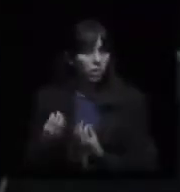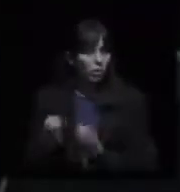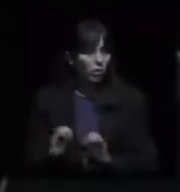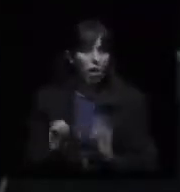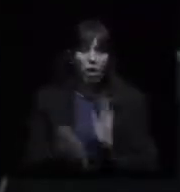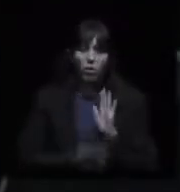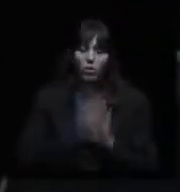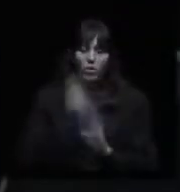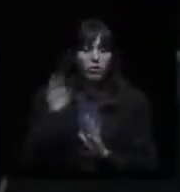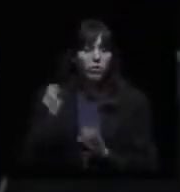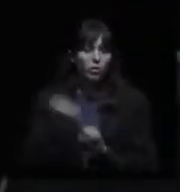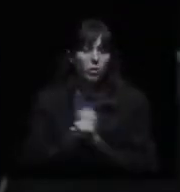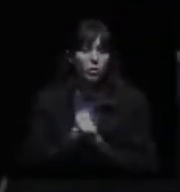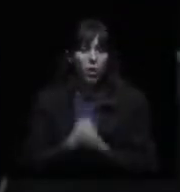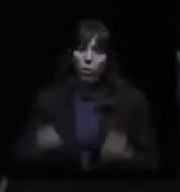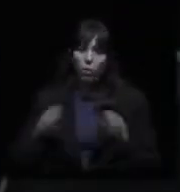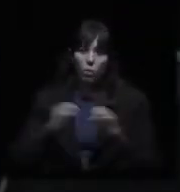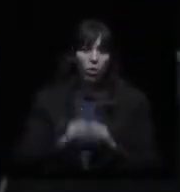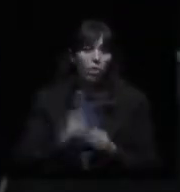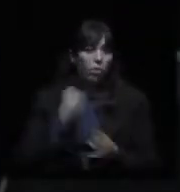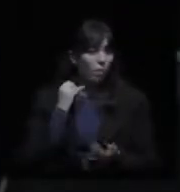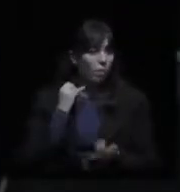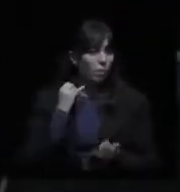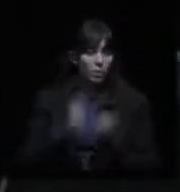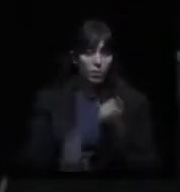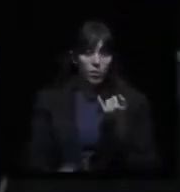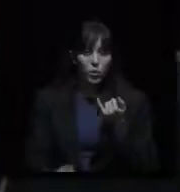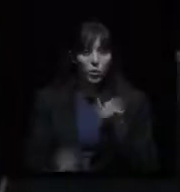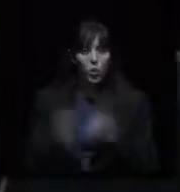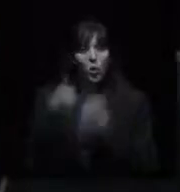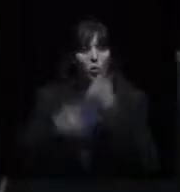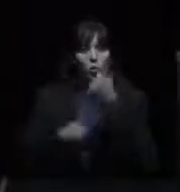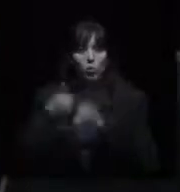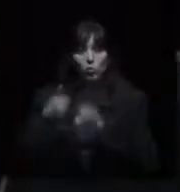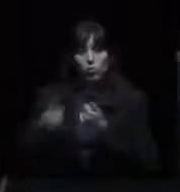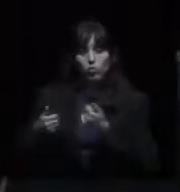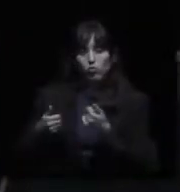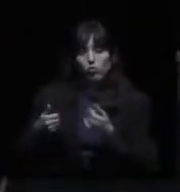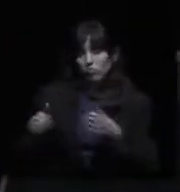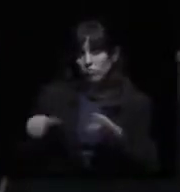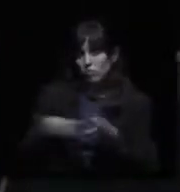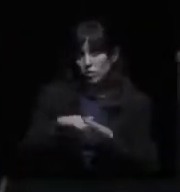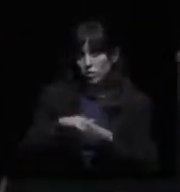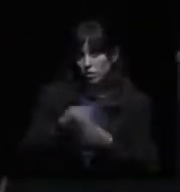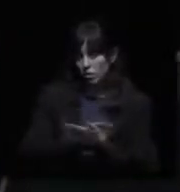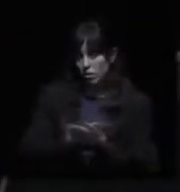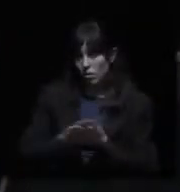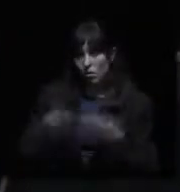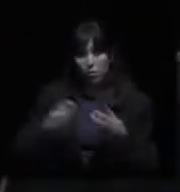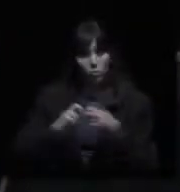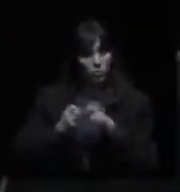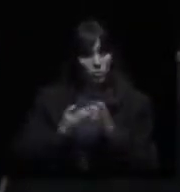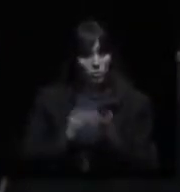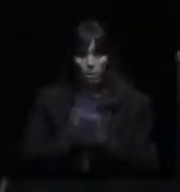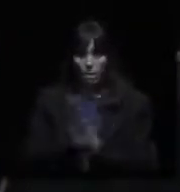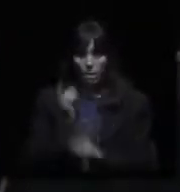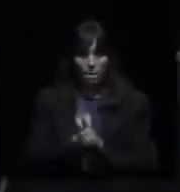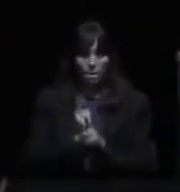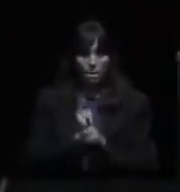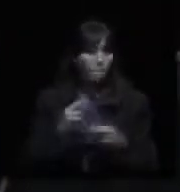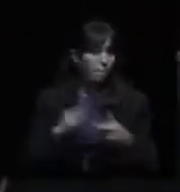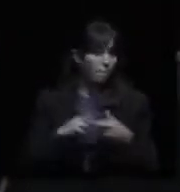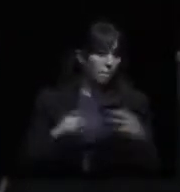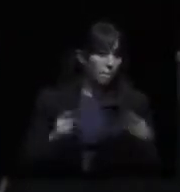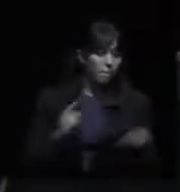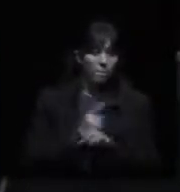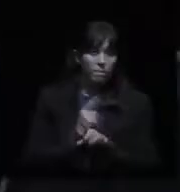trabalho, corremos o risco de ficarmos com concursos desertos e manteremos o mesmo problema, isto é, a Câmara continuar a